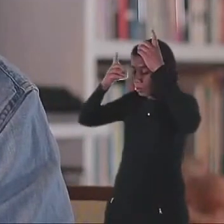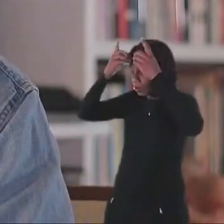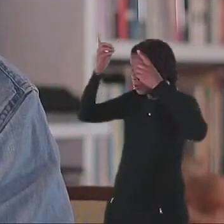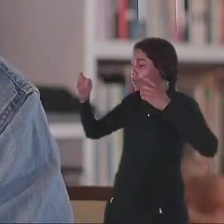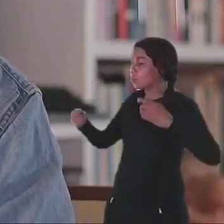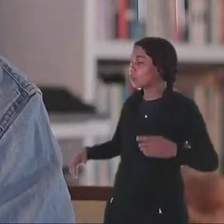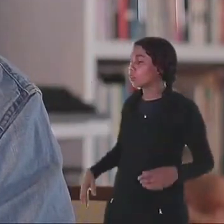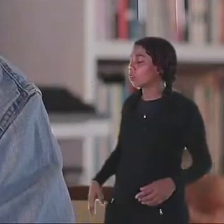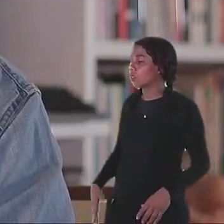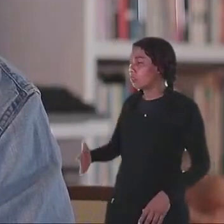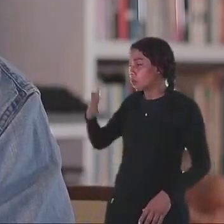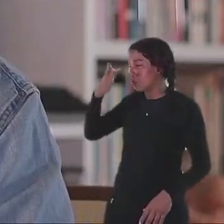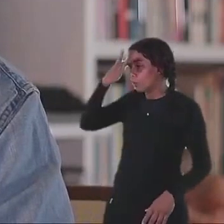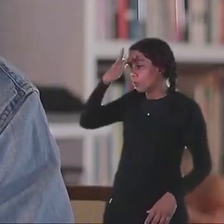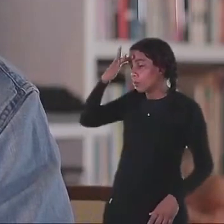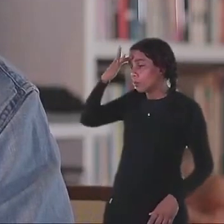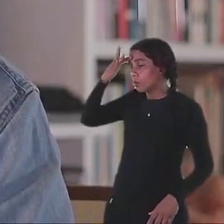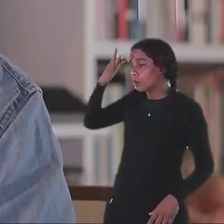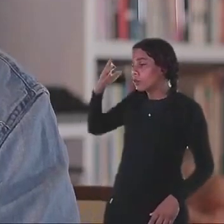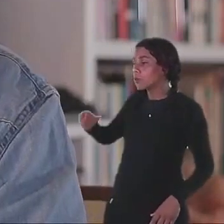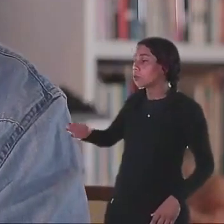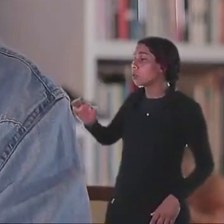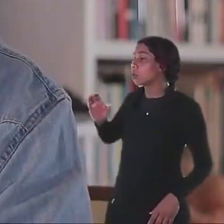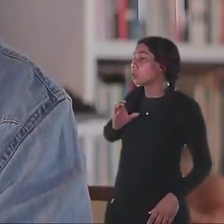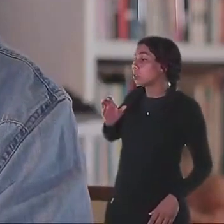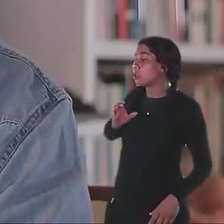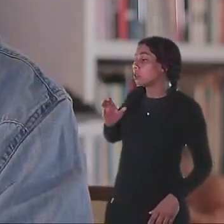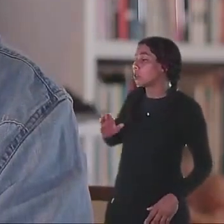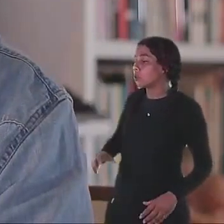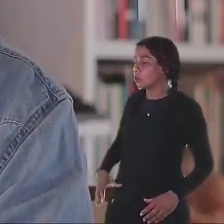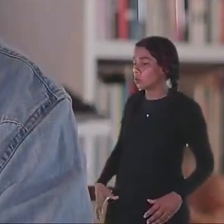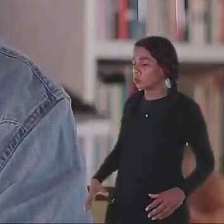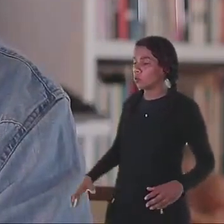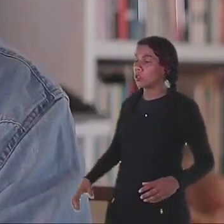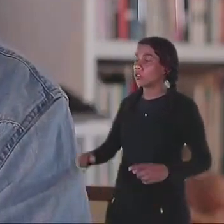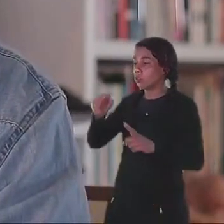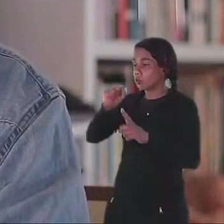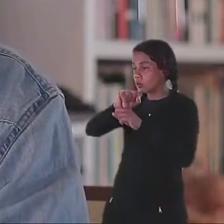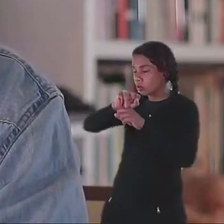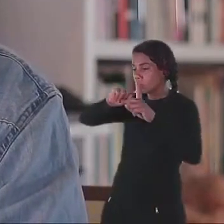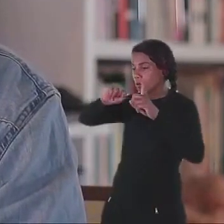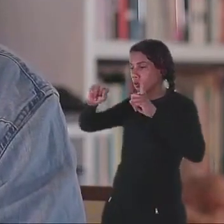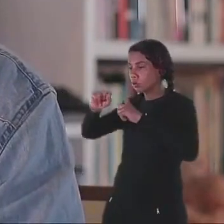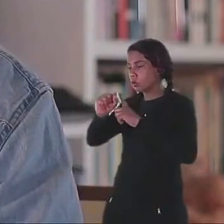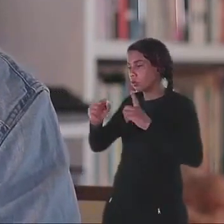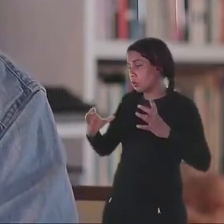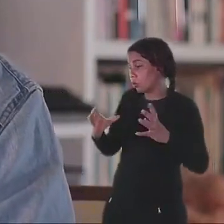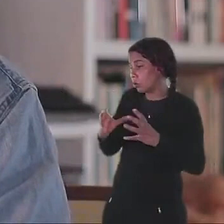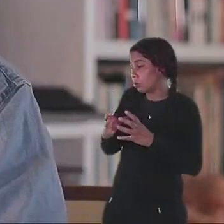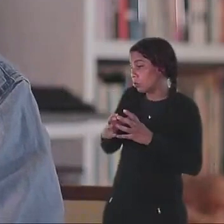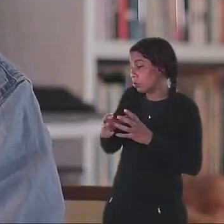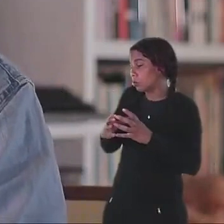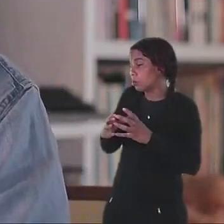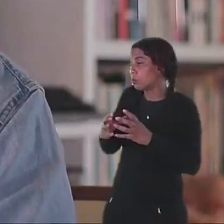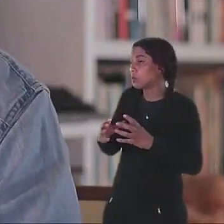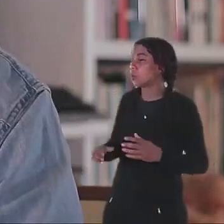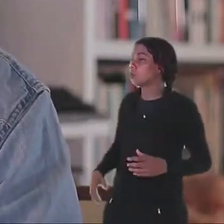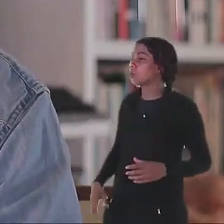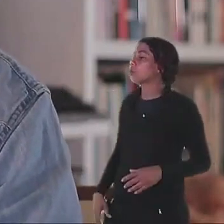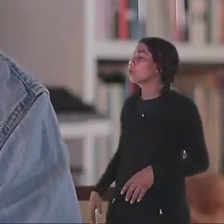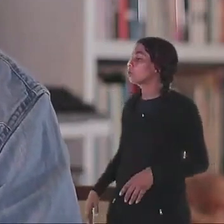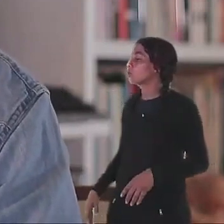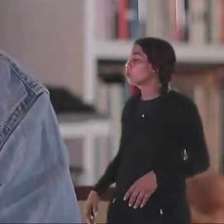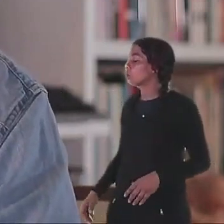prósperos e letais grupos sociais do reino animal da Terra. Eu gostaria que você falasse sobre